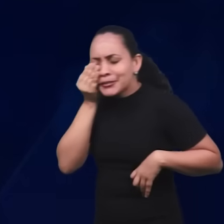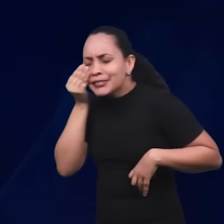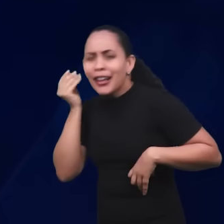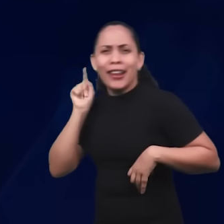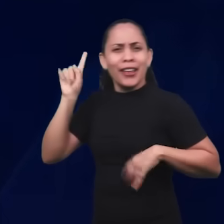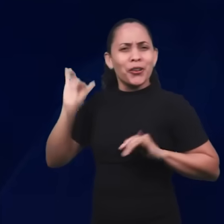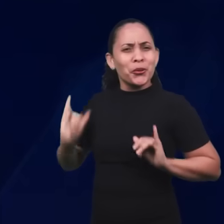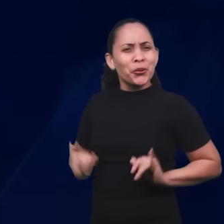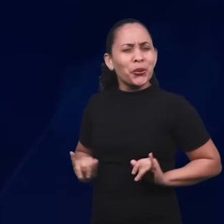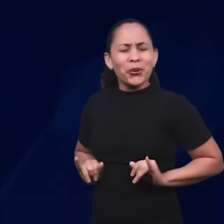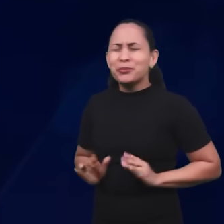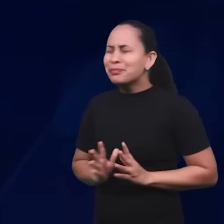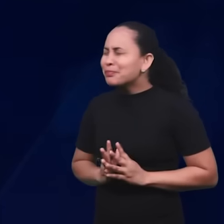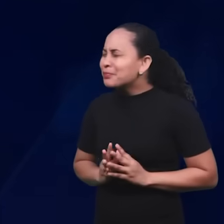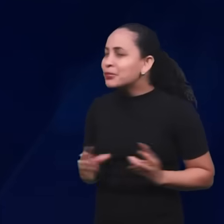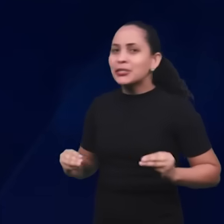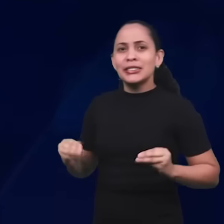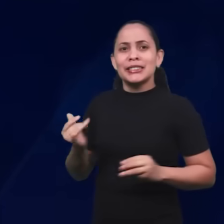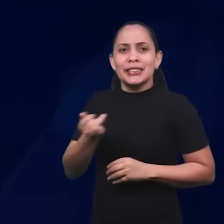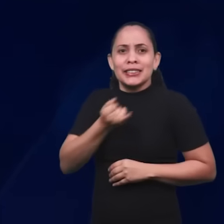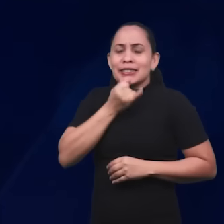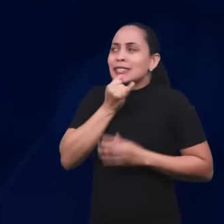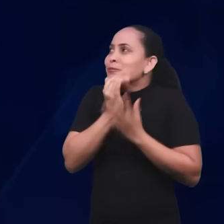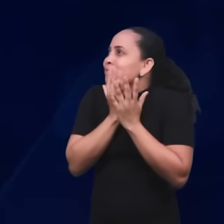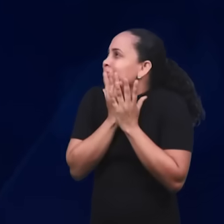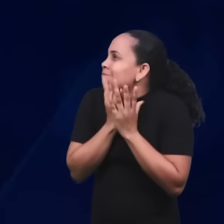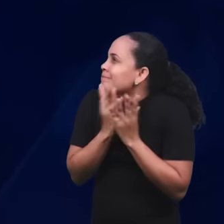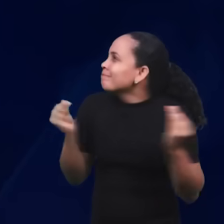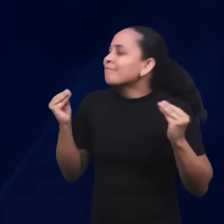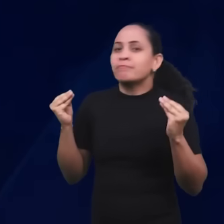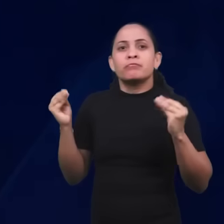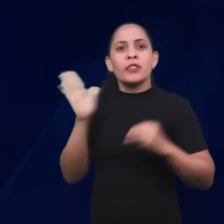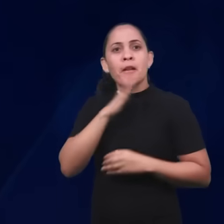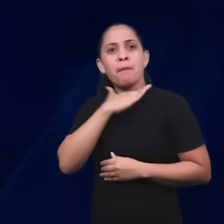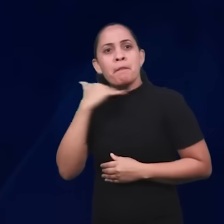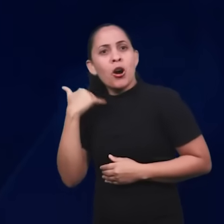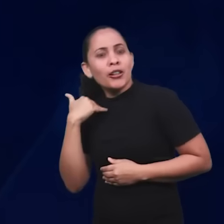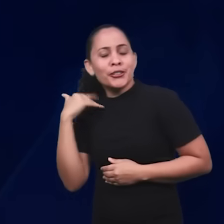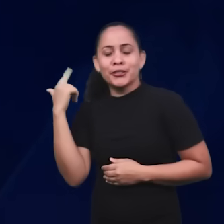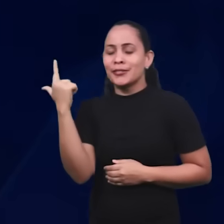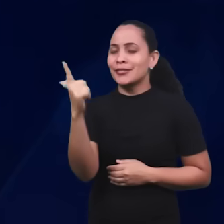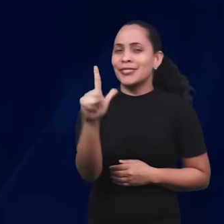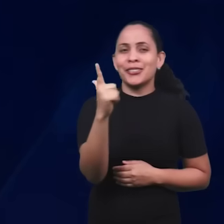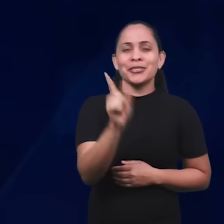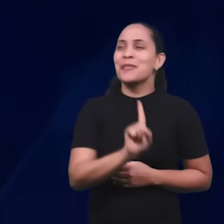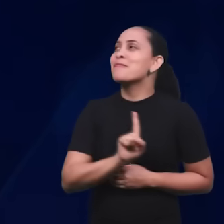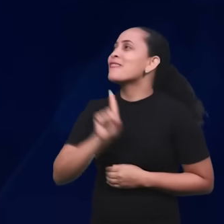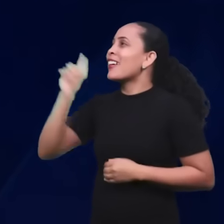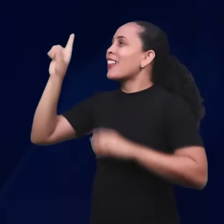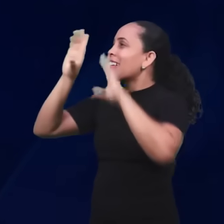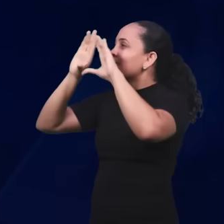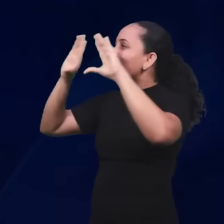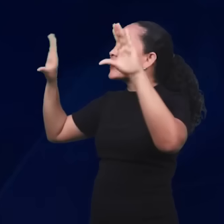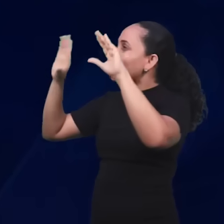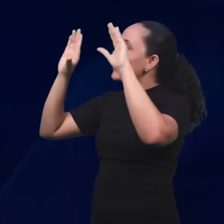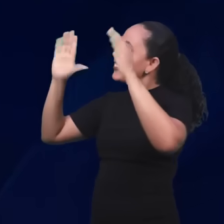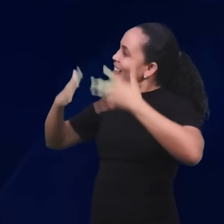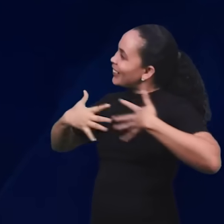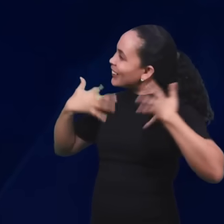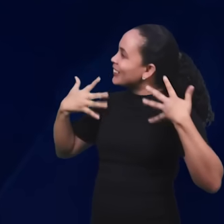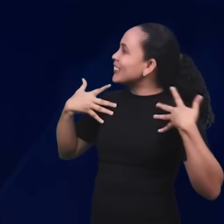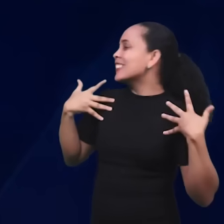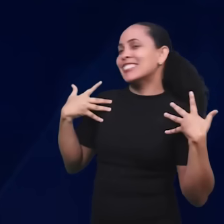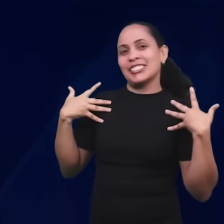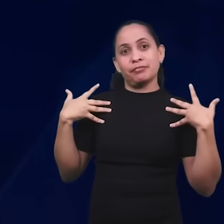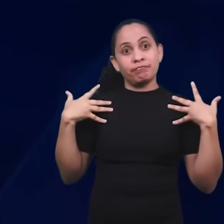enxugará a nossa lágrima, não haverá dor, não haverá tristeza, não haverá nem morte haverá, mas haverá gozo para